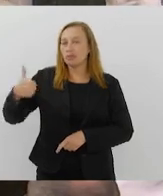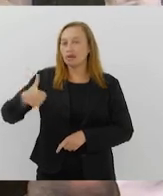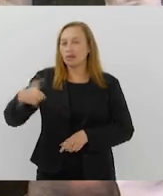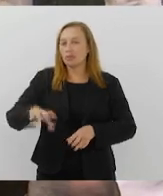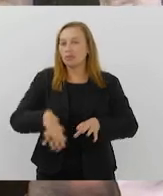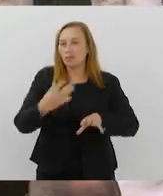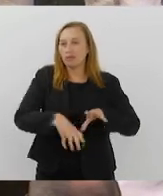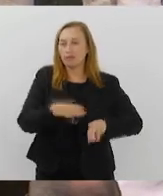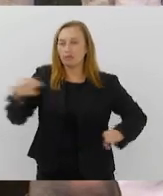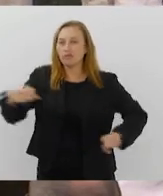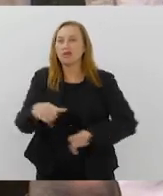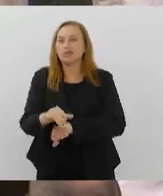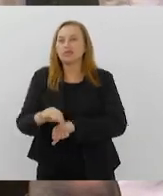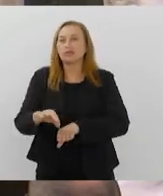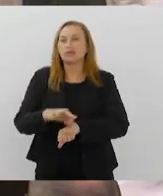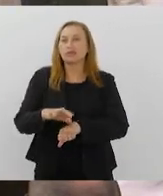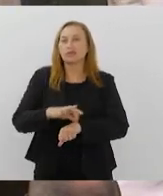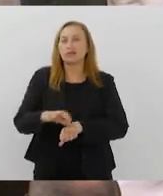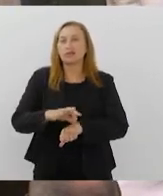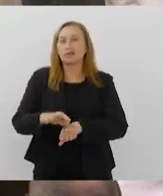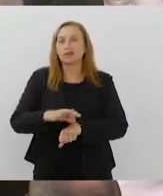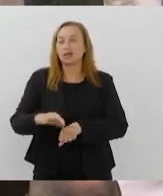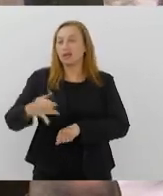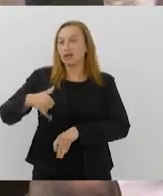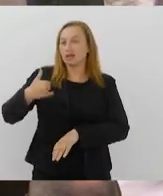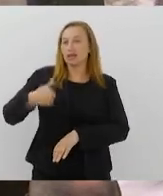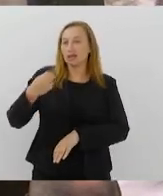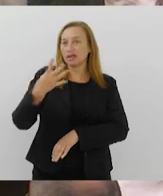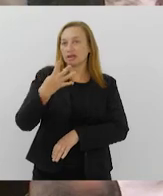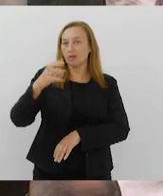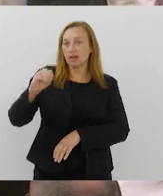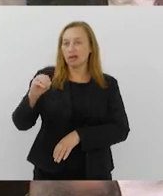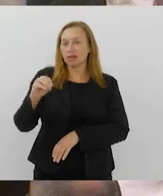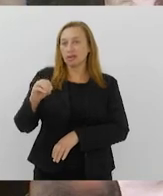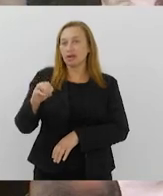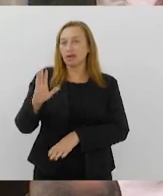recebeu a faixa aos 40 anos de idade, faixa vermelha.